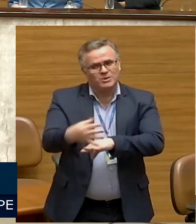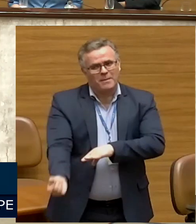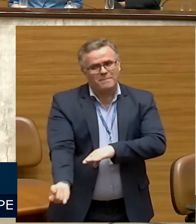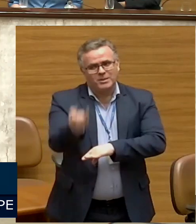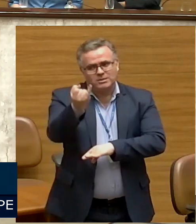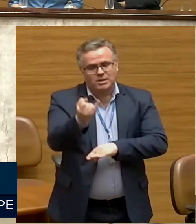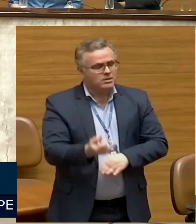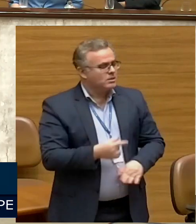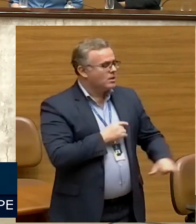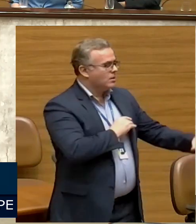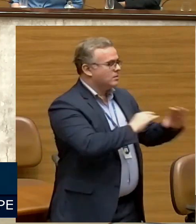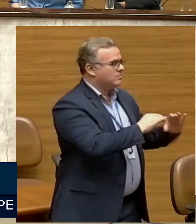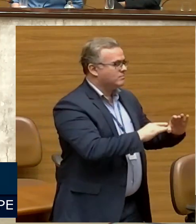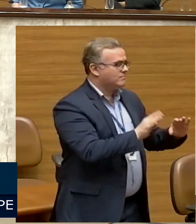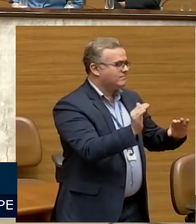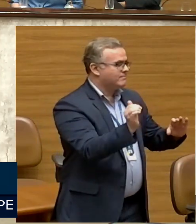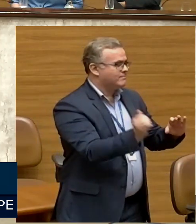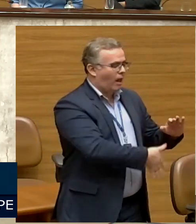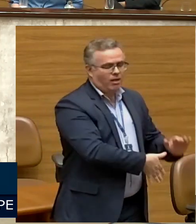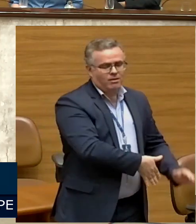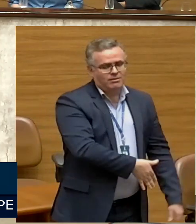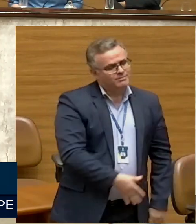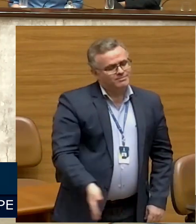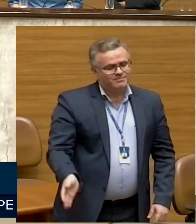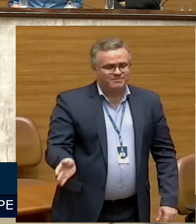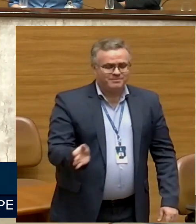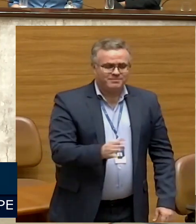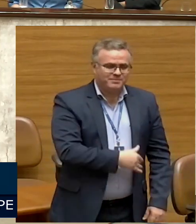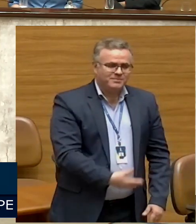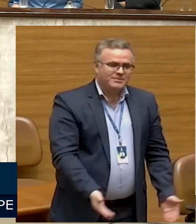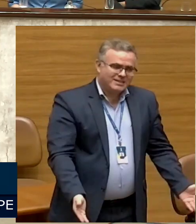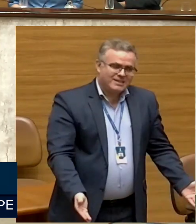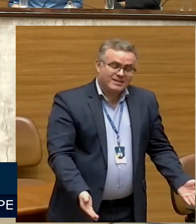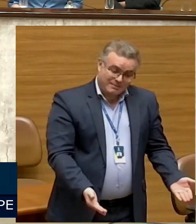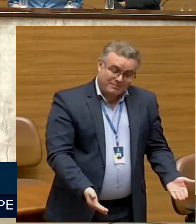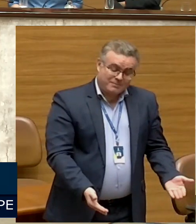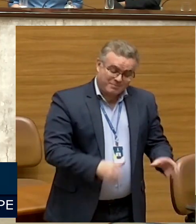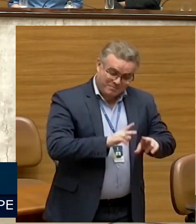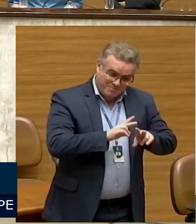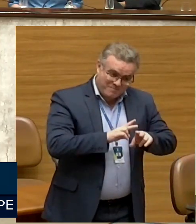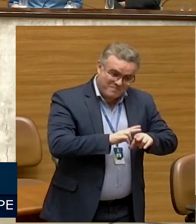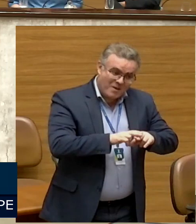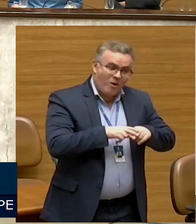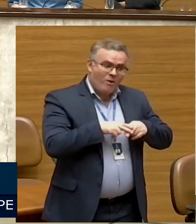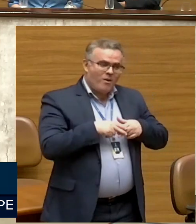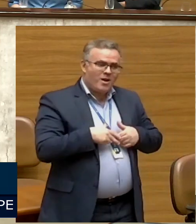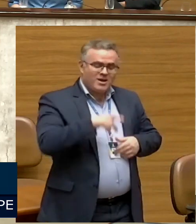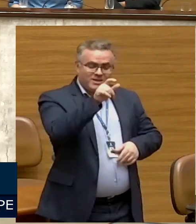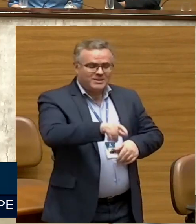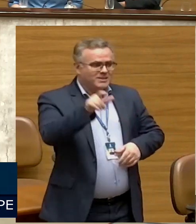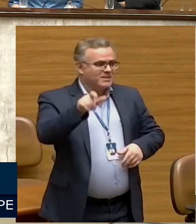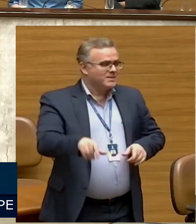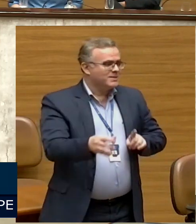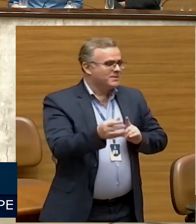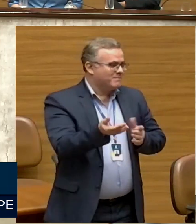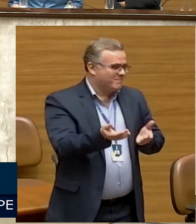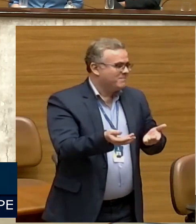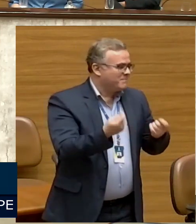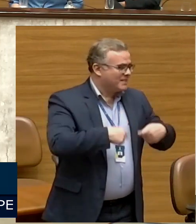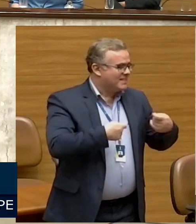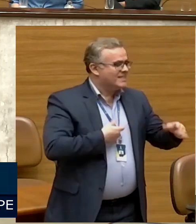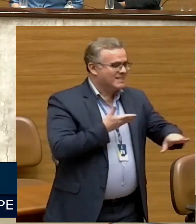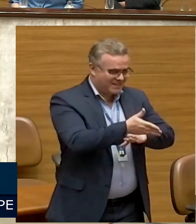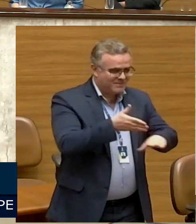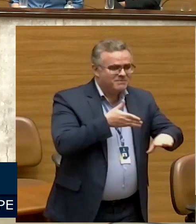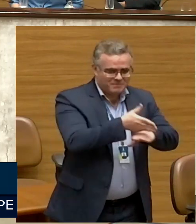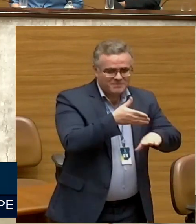dignas de sobrevivência, né, para as populações mais desfavorecidas, né, de direitos e de acessibilidade.